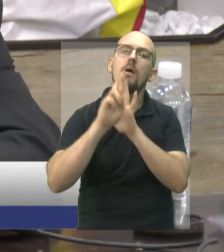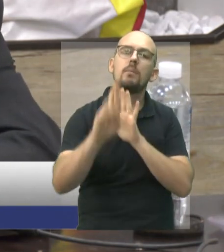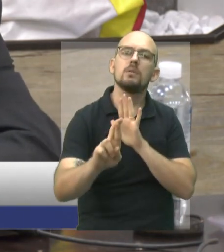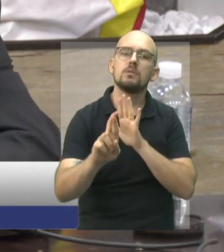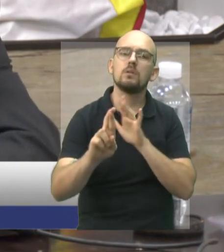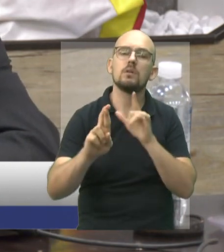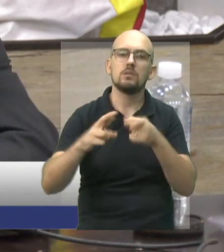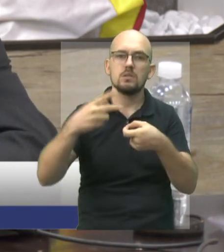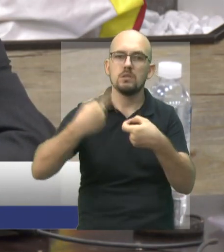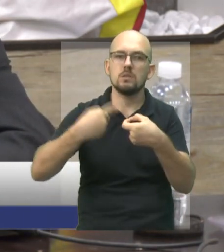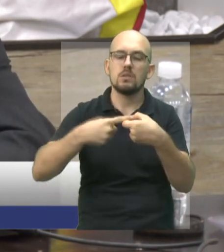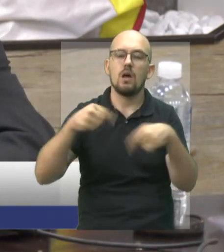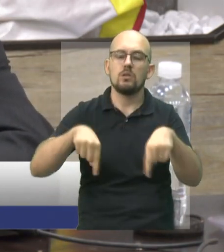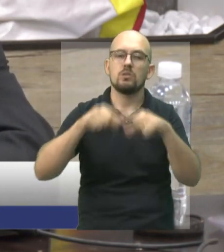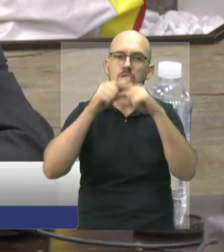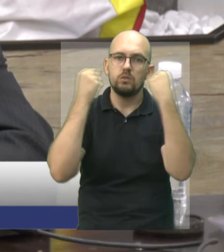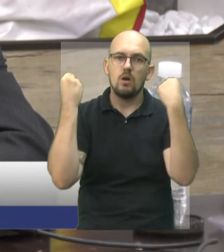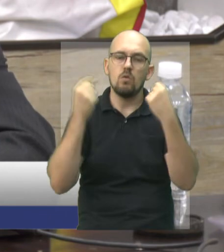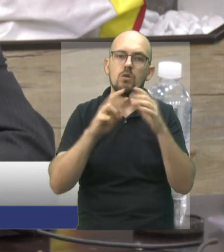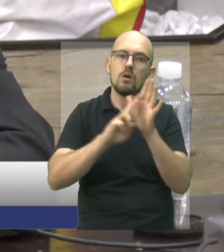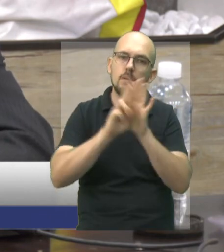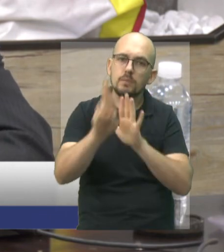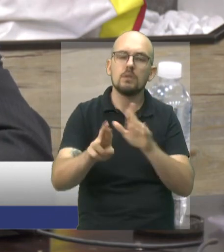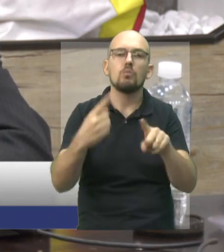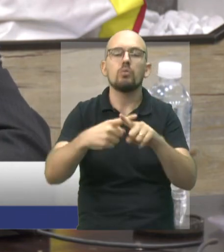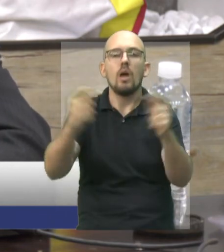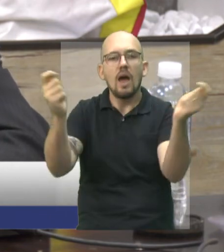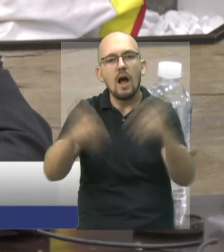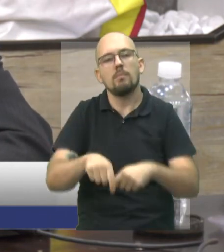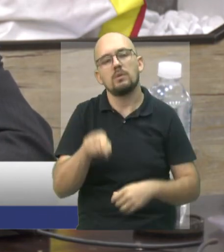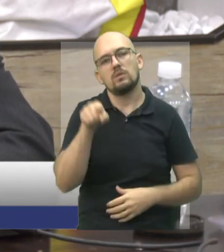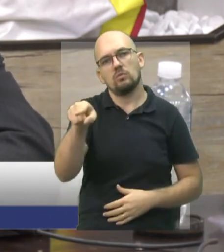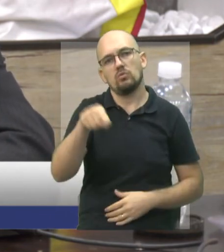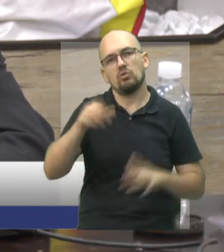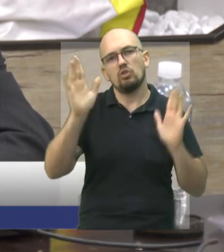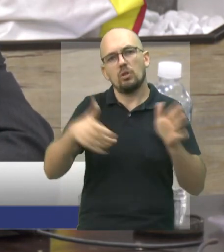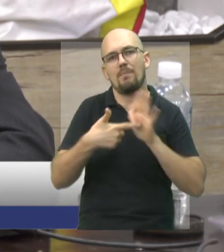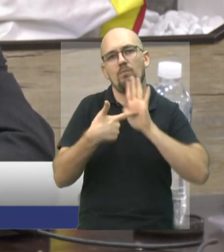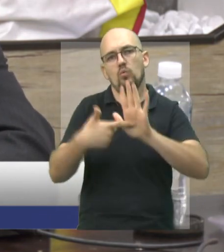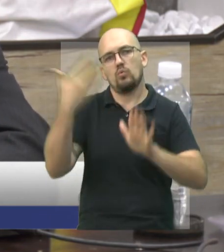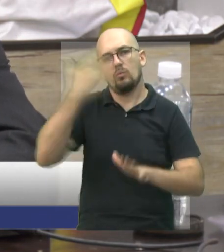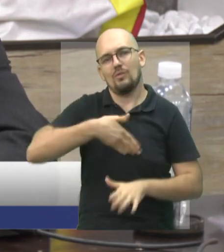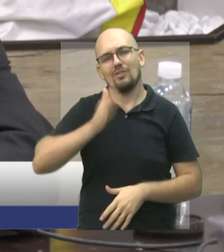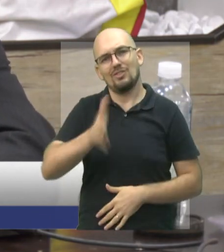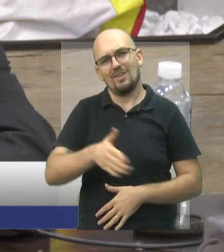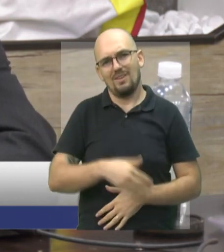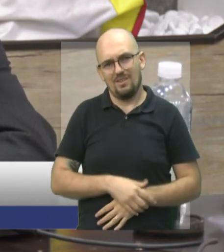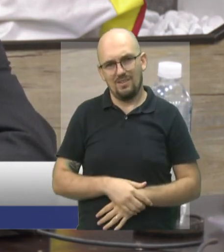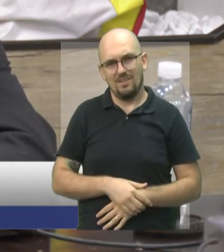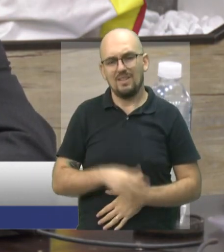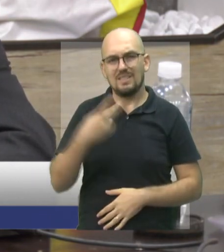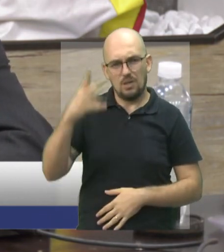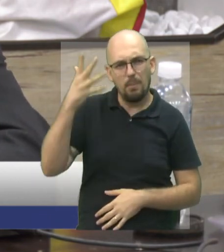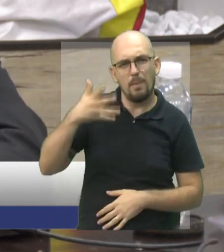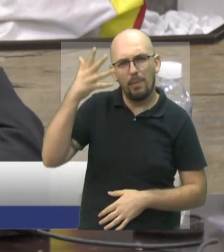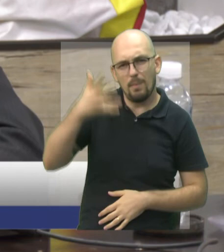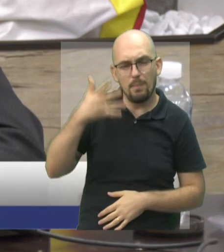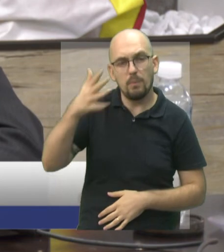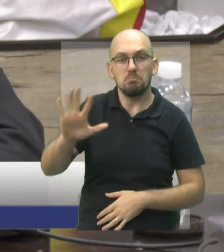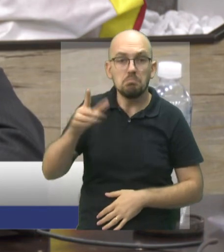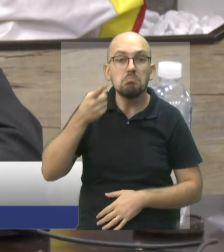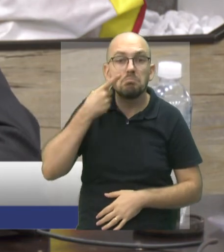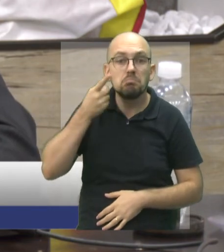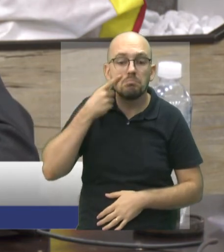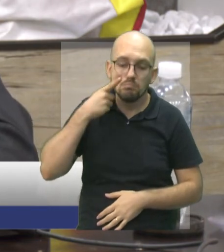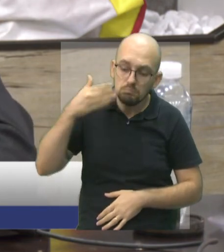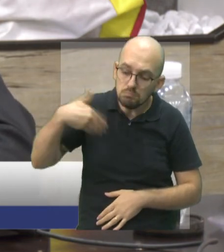da cidade de Jaú, pela sua capacidade que você já demonstrou aqui, pelo menos no seu discurso. Vamos ver agora